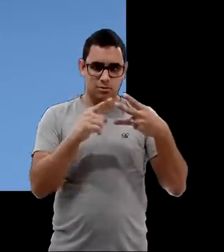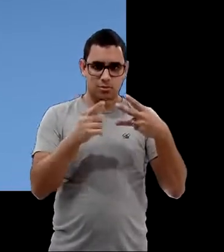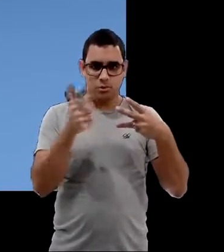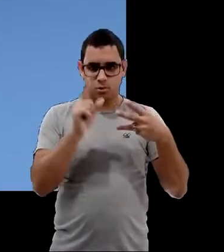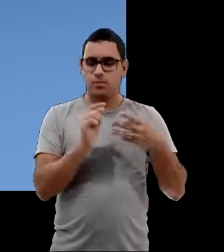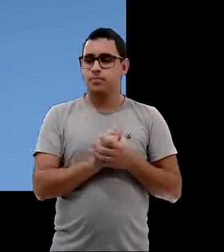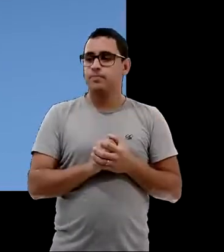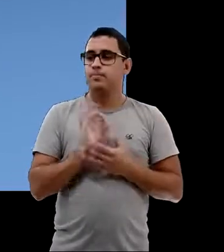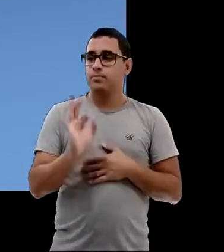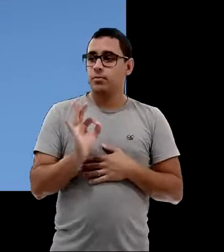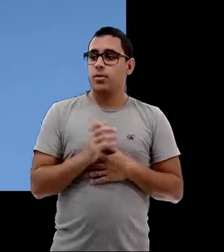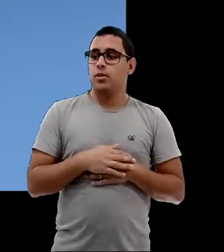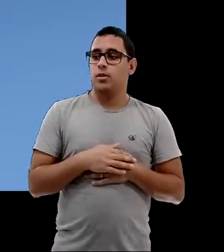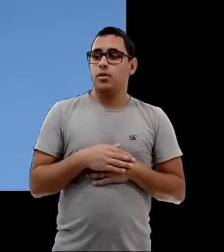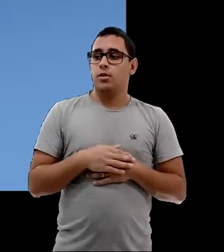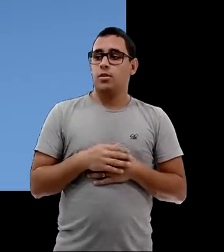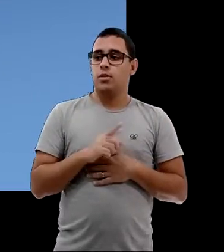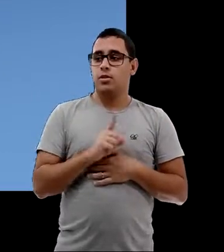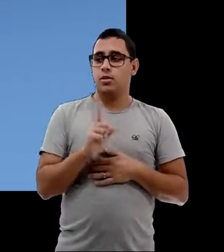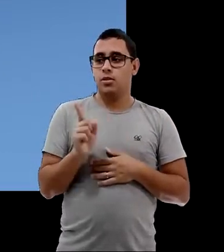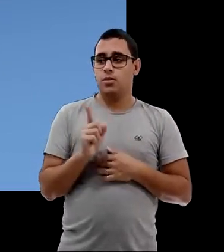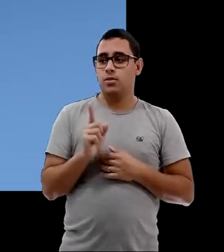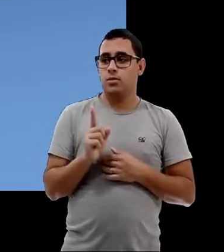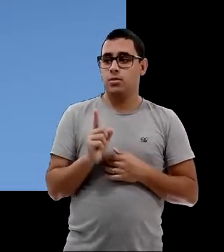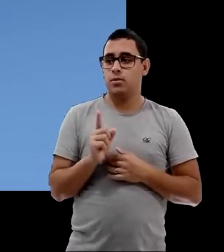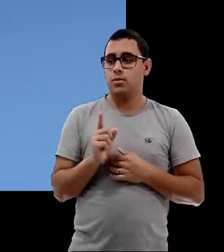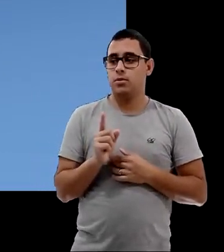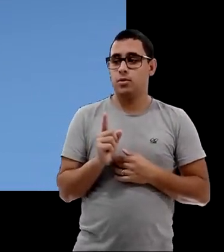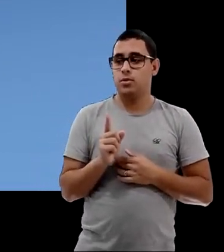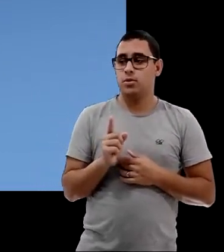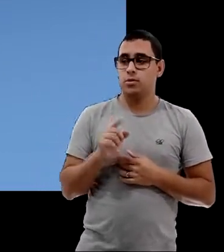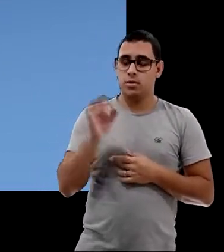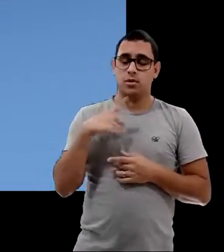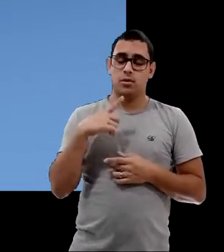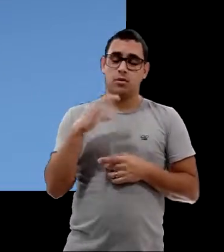As classes sociais ou a estratificação social geralmente é